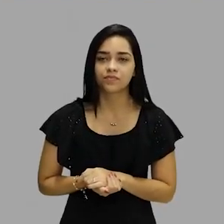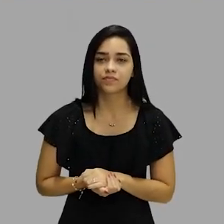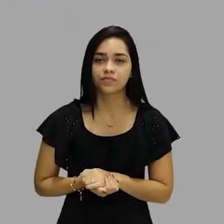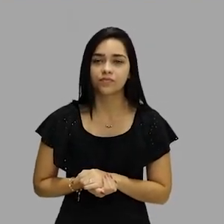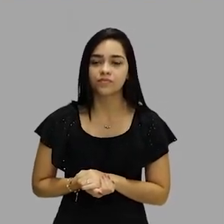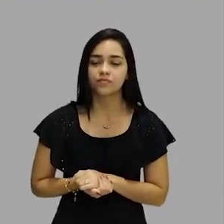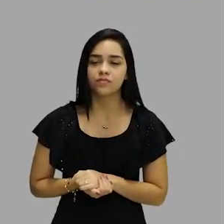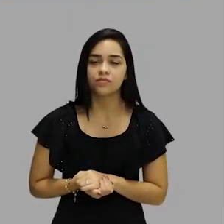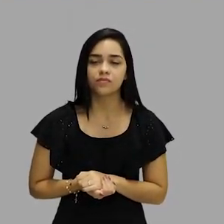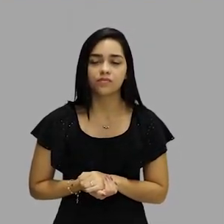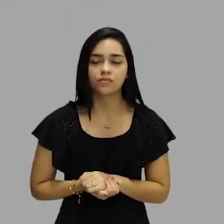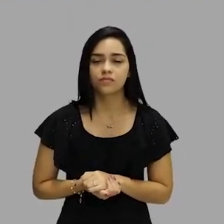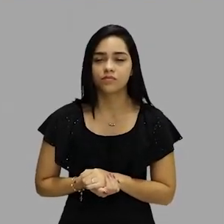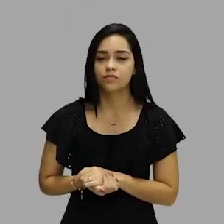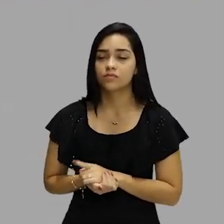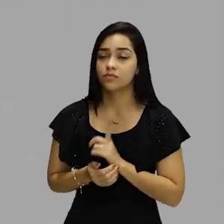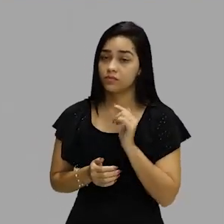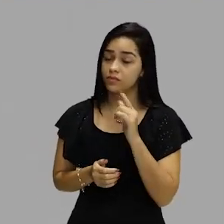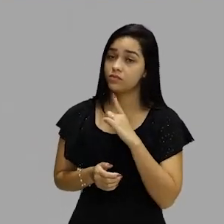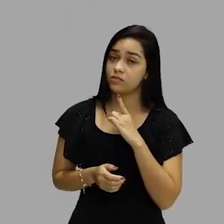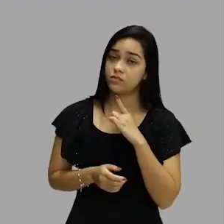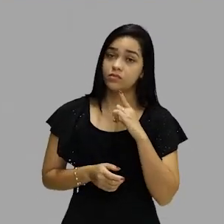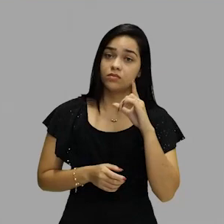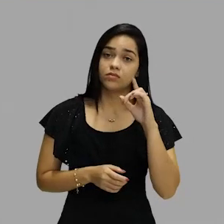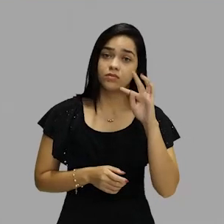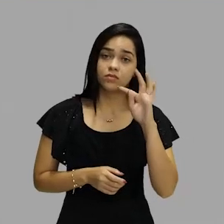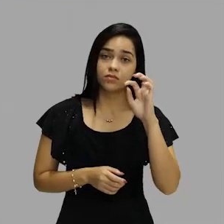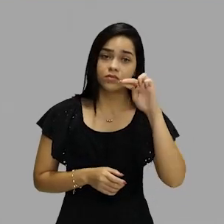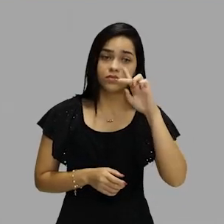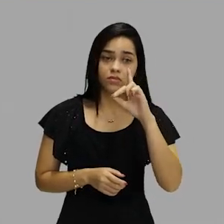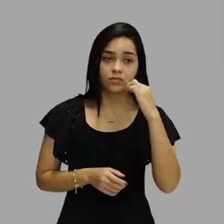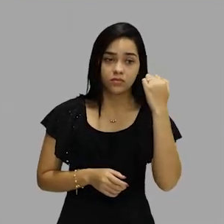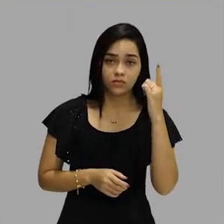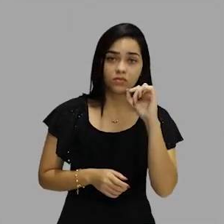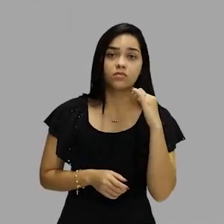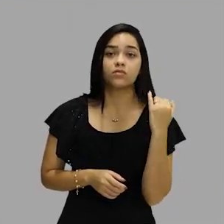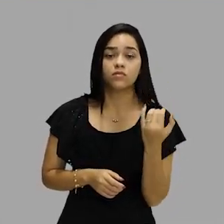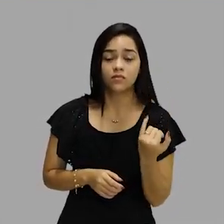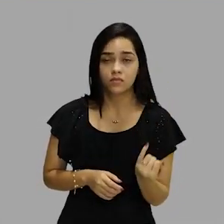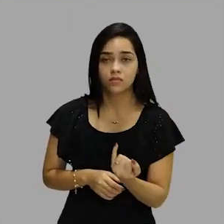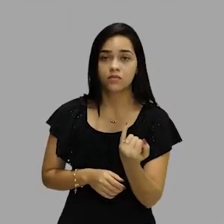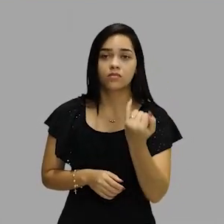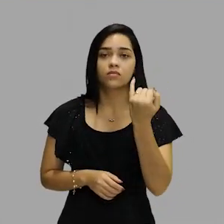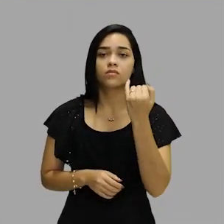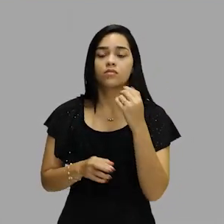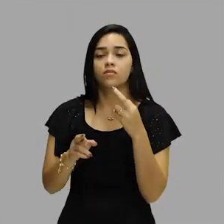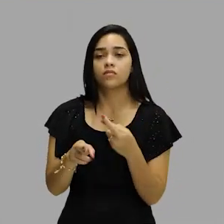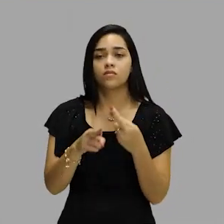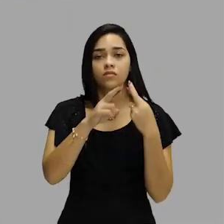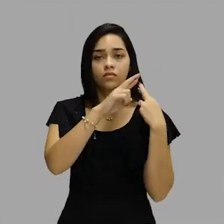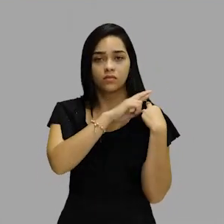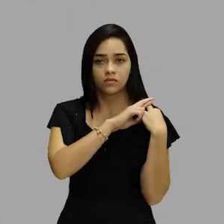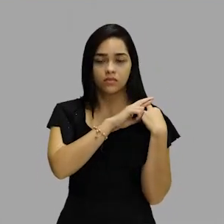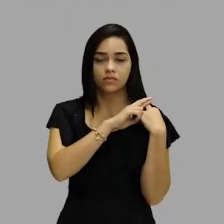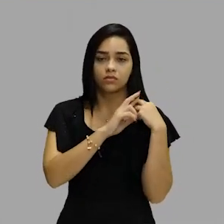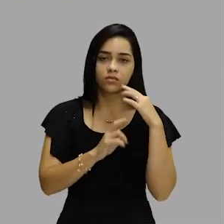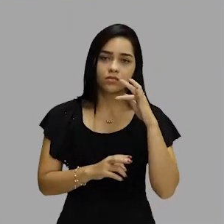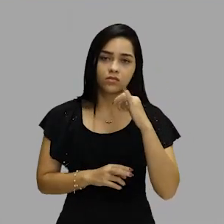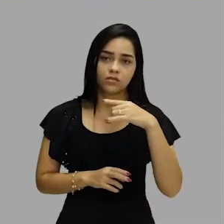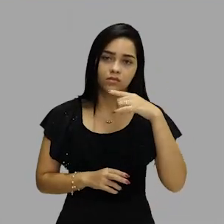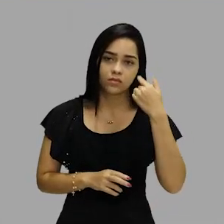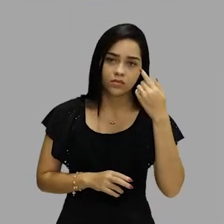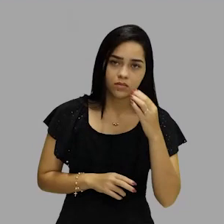Então, esse tipo de tendão aqui, eles são muito importantes, né? São responsáveis pela